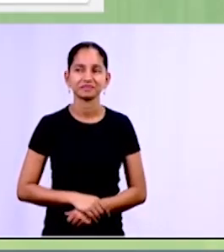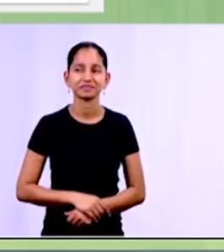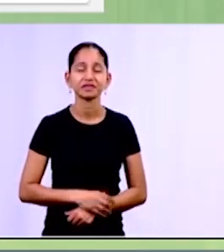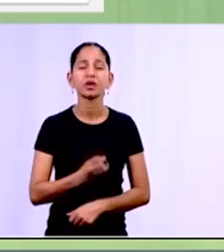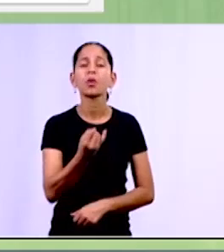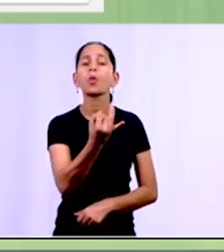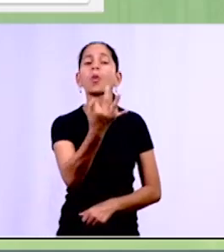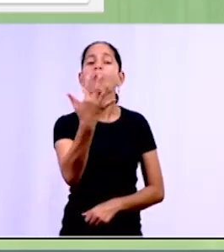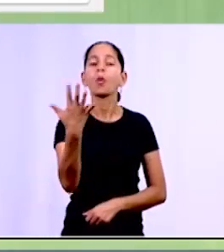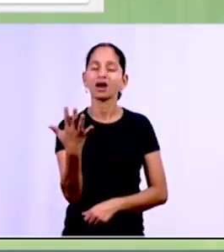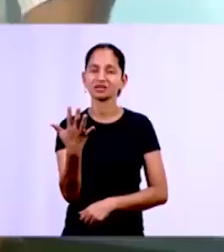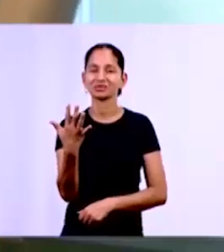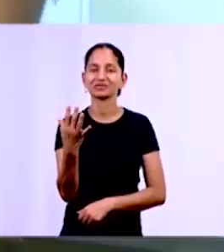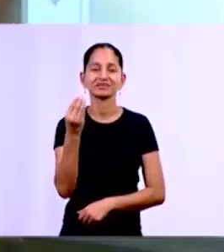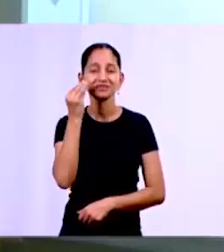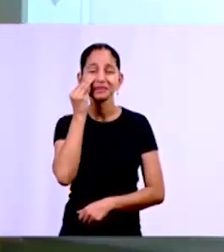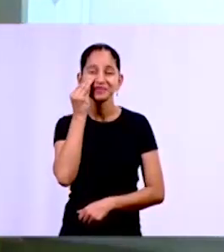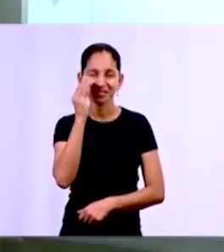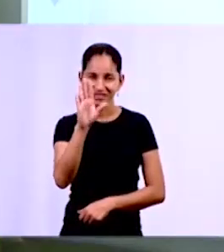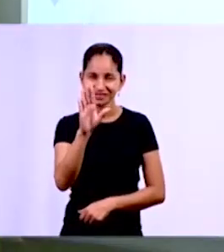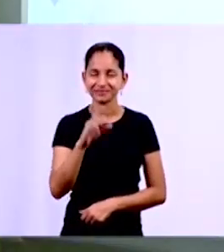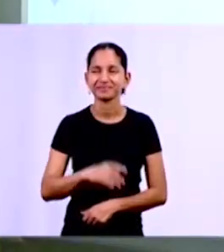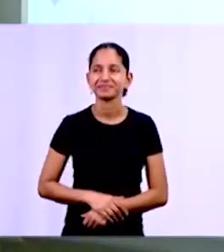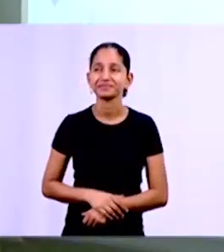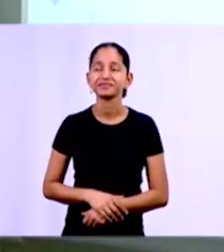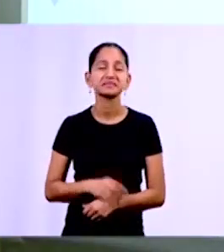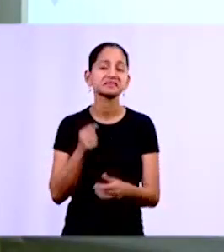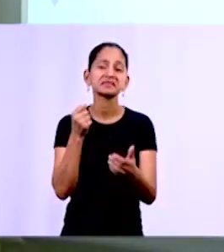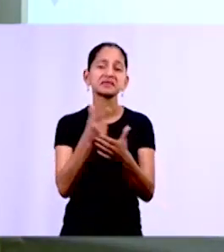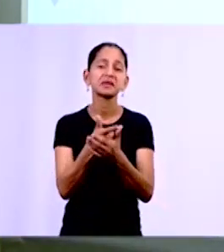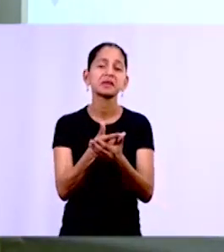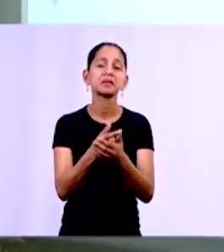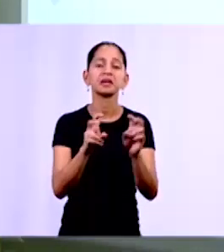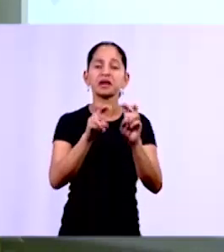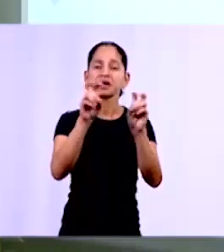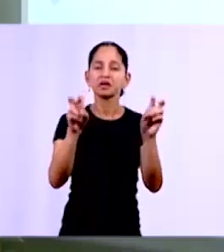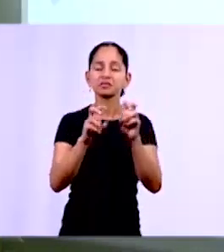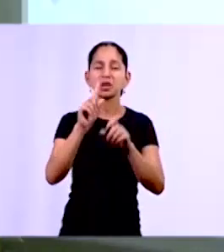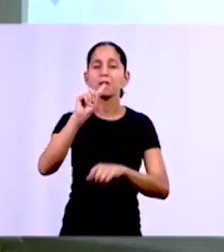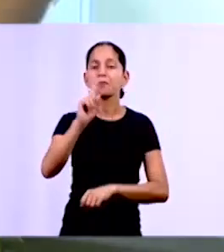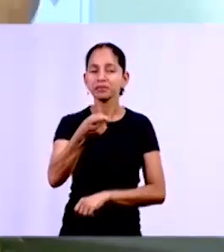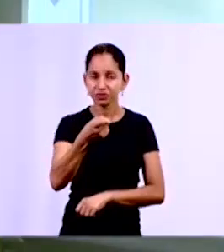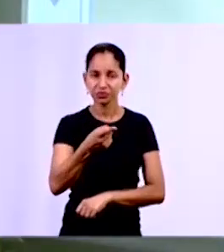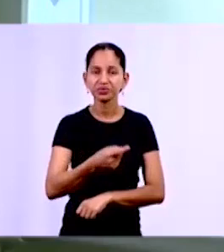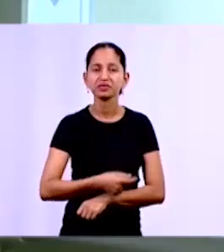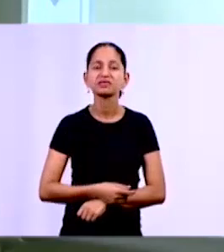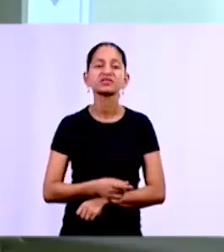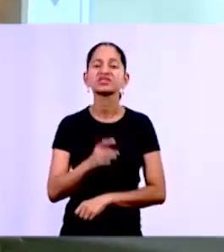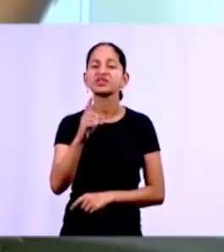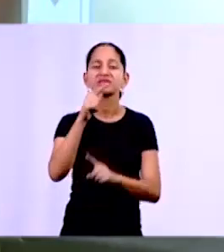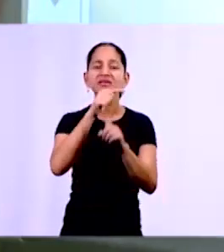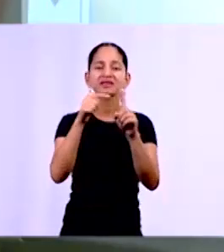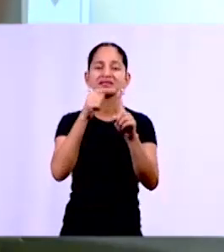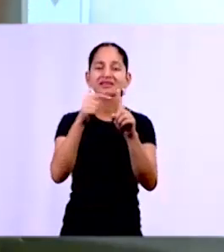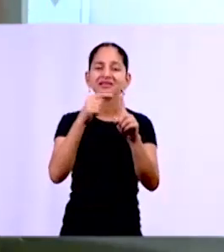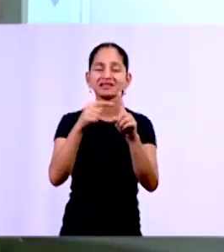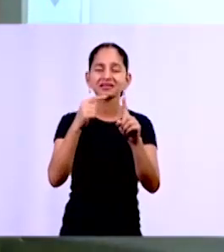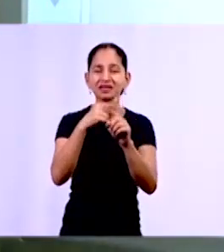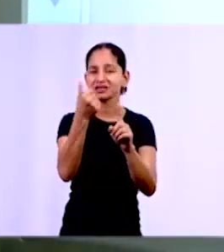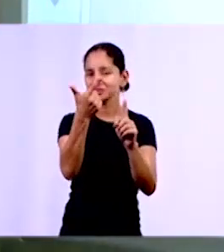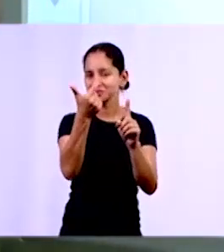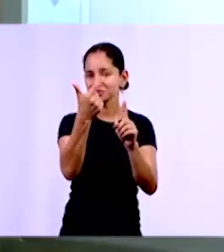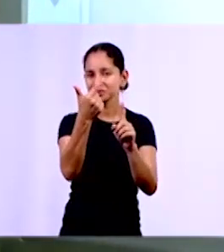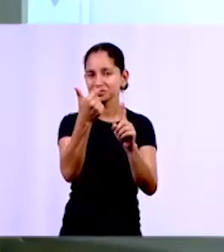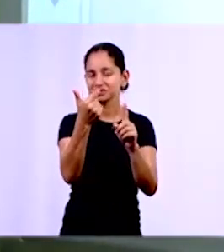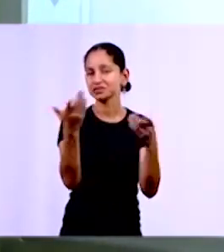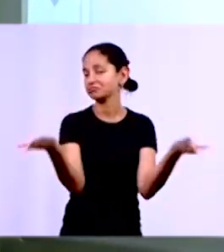Quanto custa uma workstation dessa? A gente compra um computador de R$1.000, de R$800, 12 vezes sem juros ainda, frete